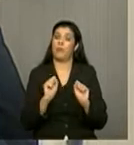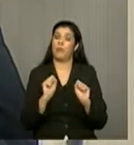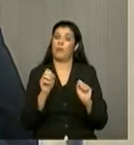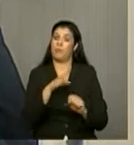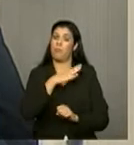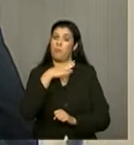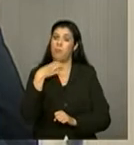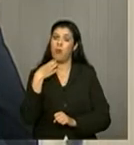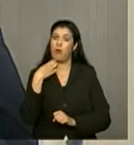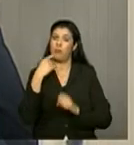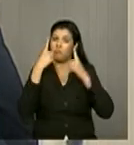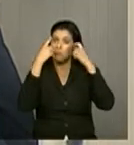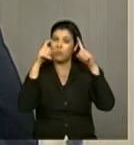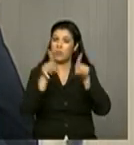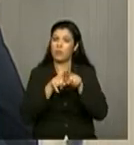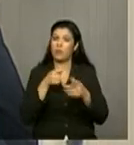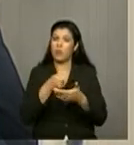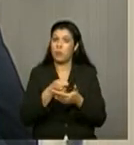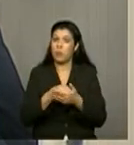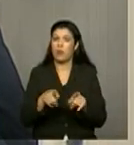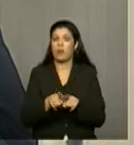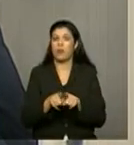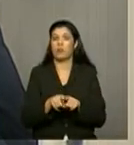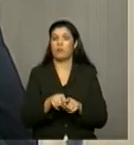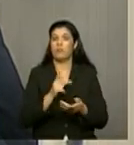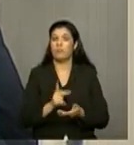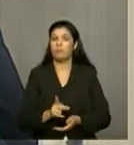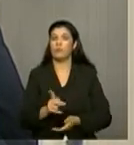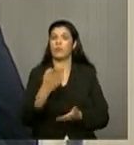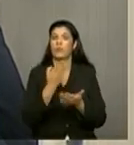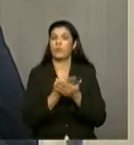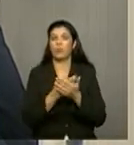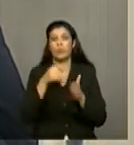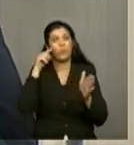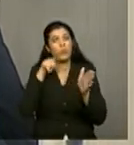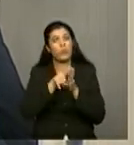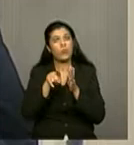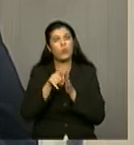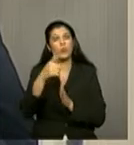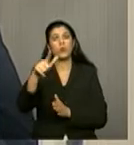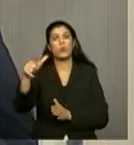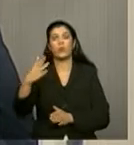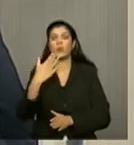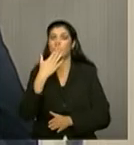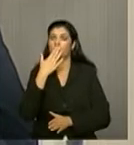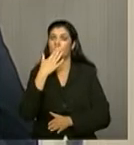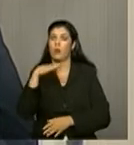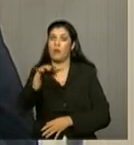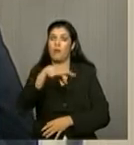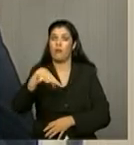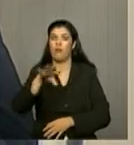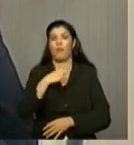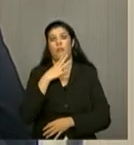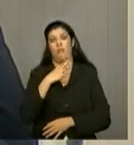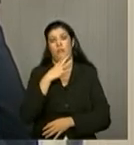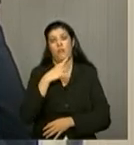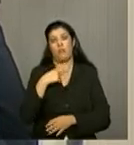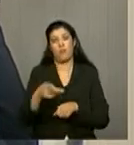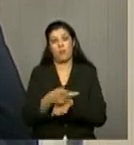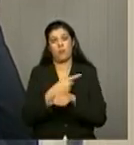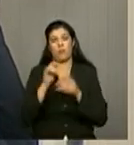é conveniente a continuar os estudos de ponto de vista de outras áreas do conhecimento da luta